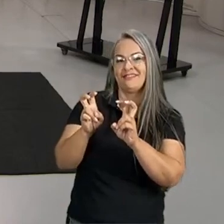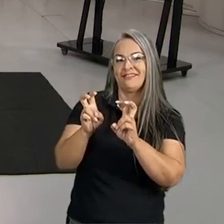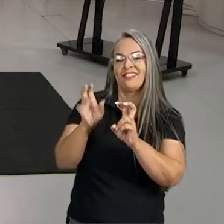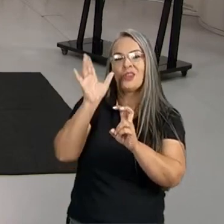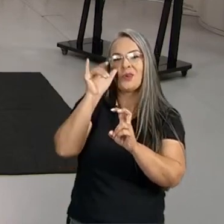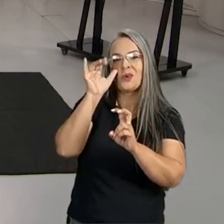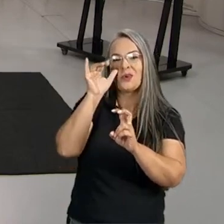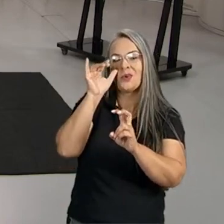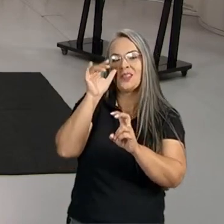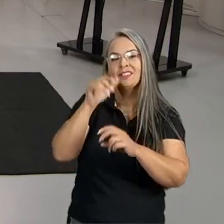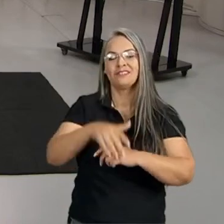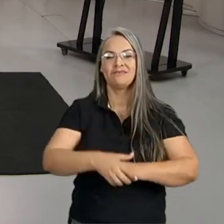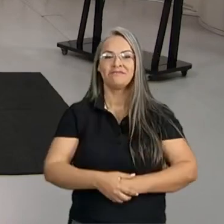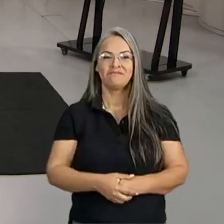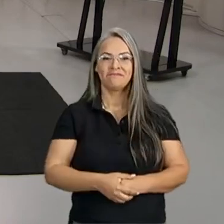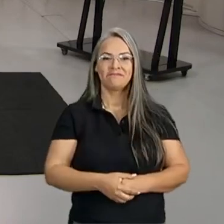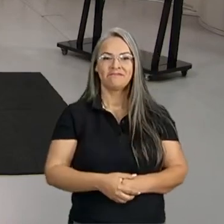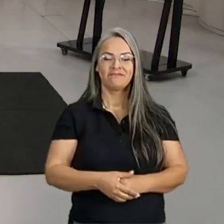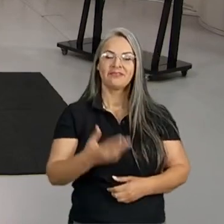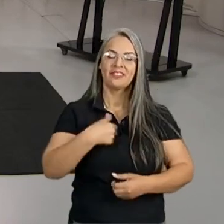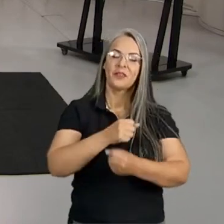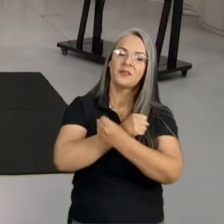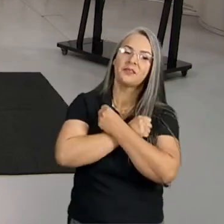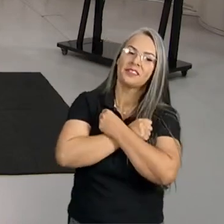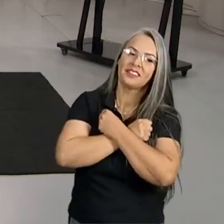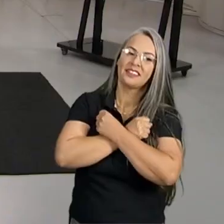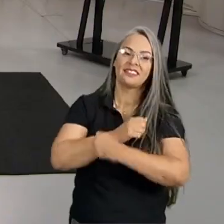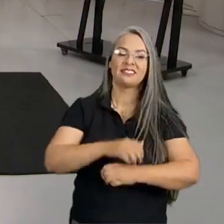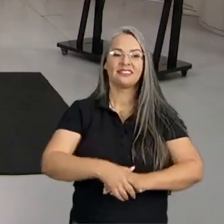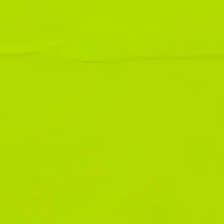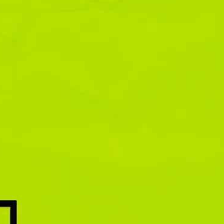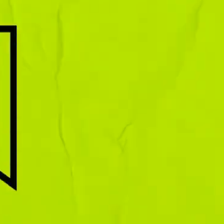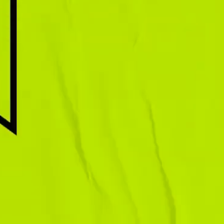perca hein Se liga não se liga e um abraço